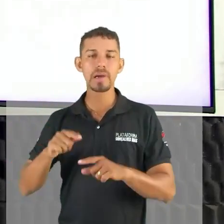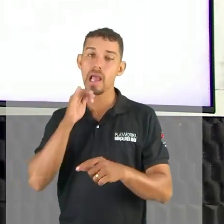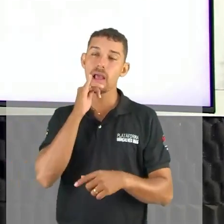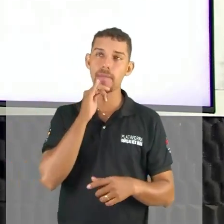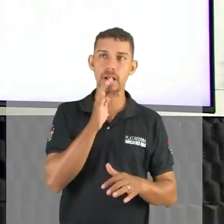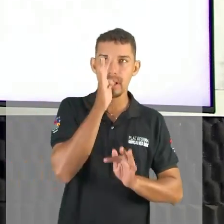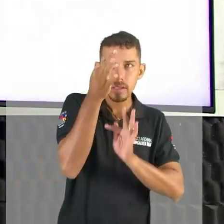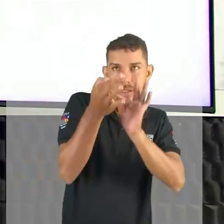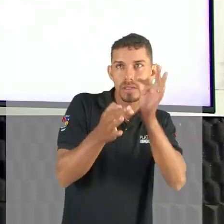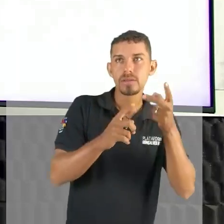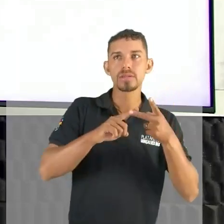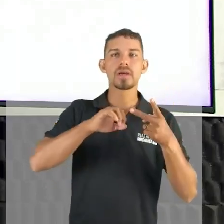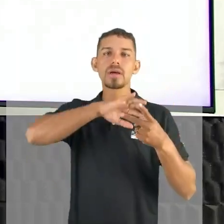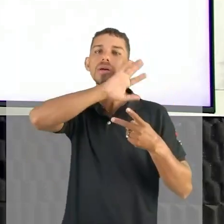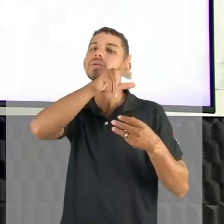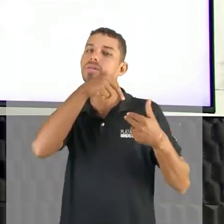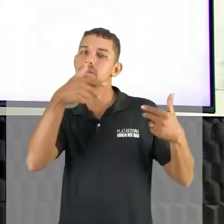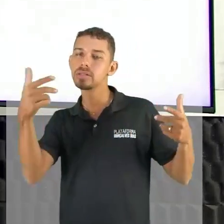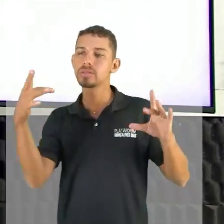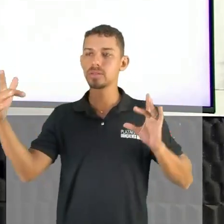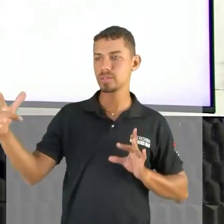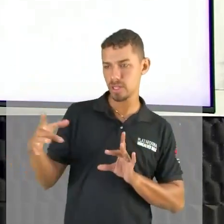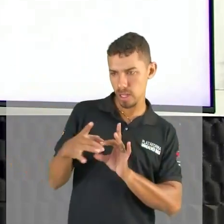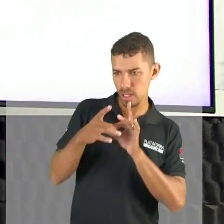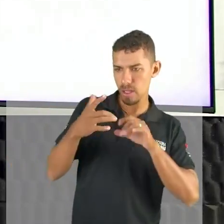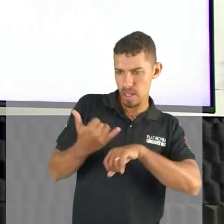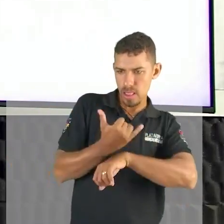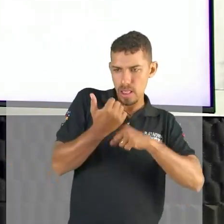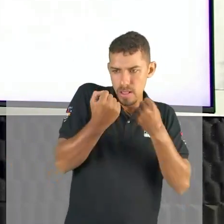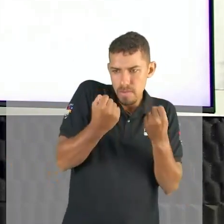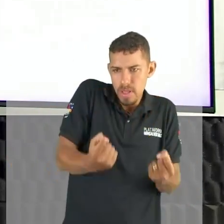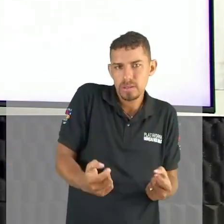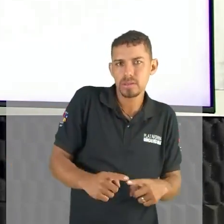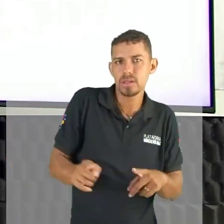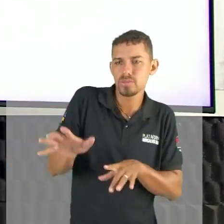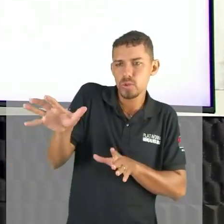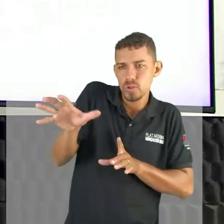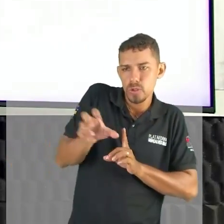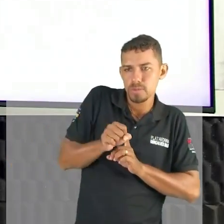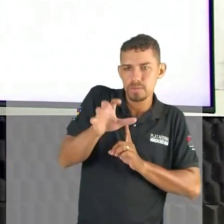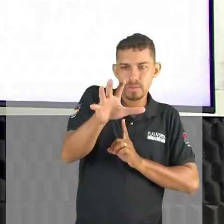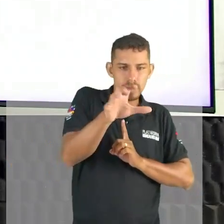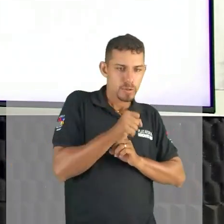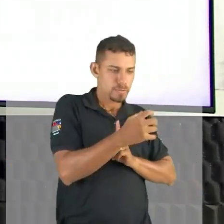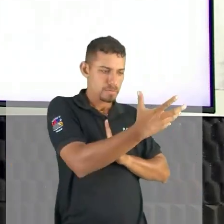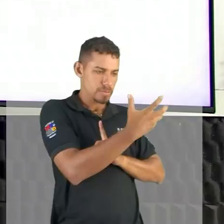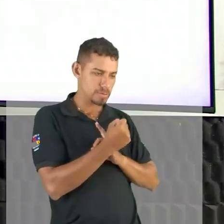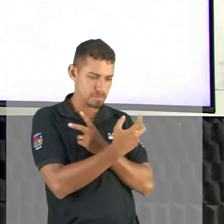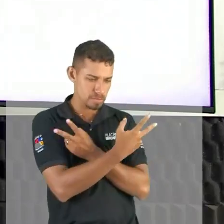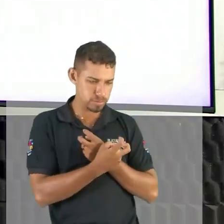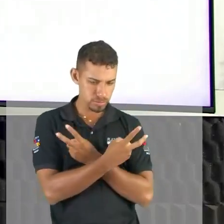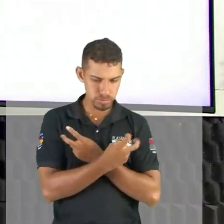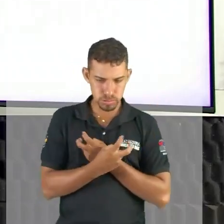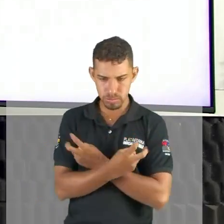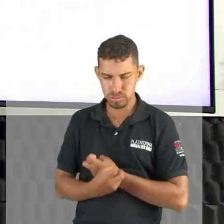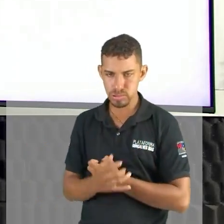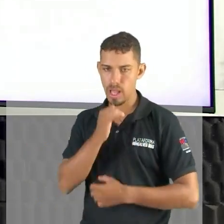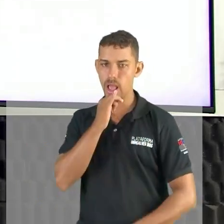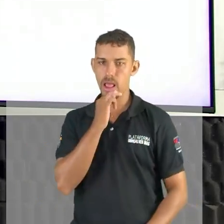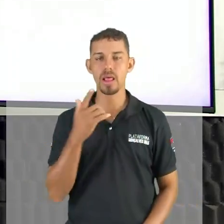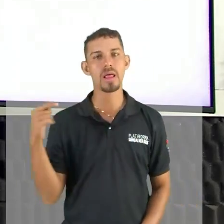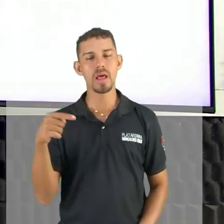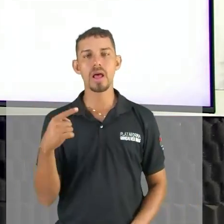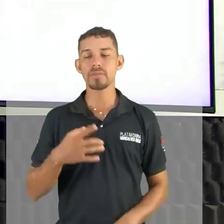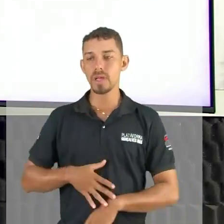planta, os animais, à medida que entram em contato com esses metais pesados, eles vão absorvendo. Quando você come, por exemplo, uma carne vermelha